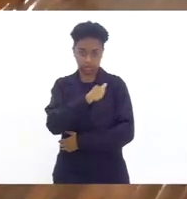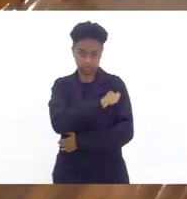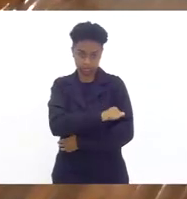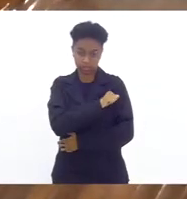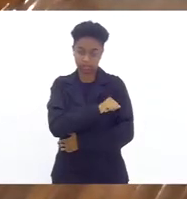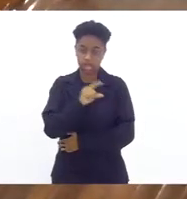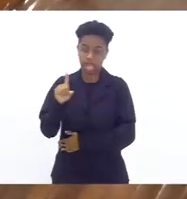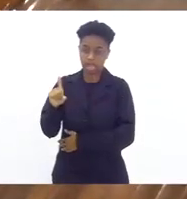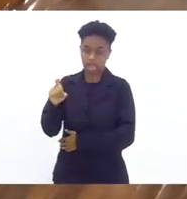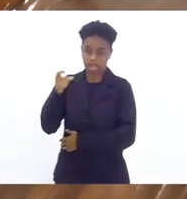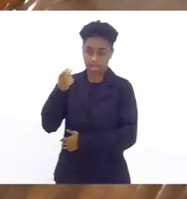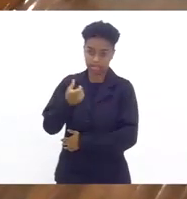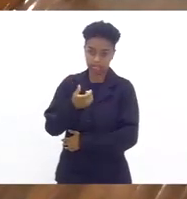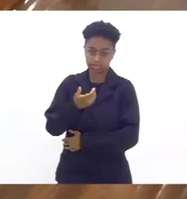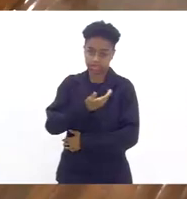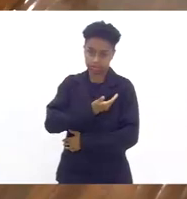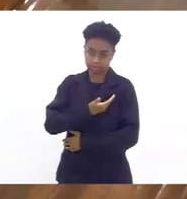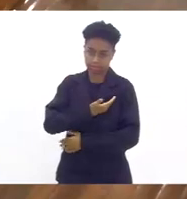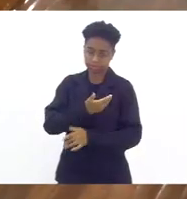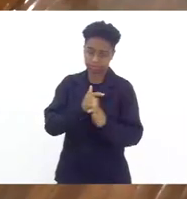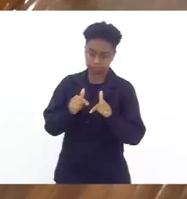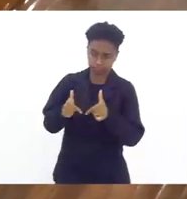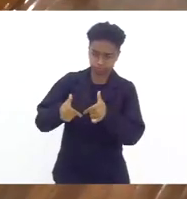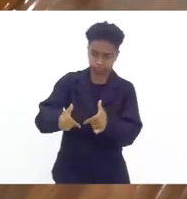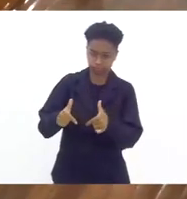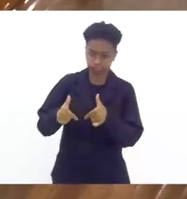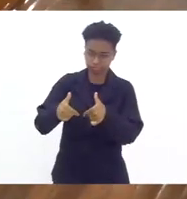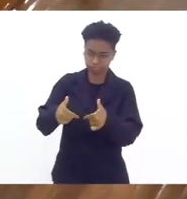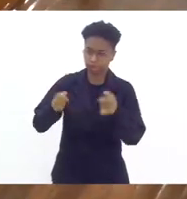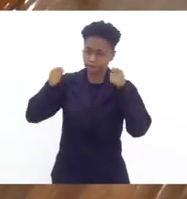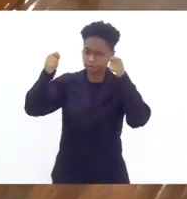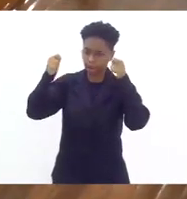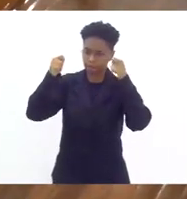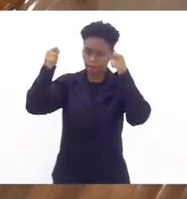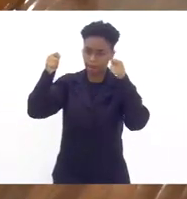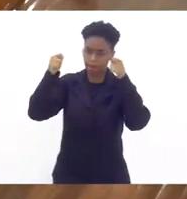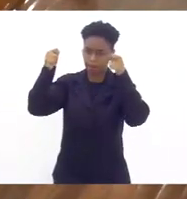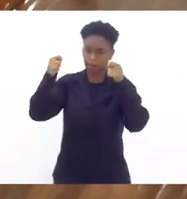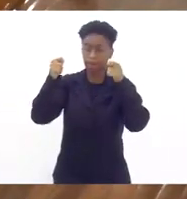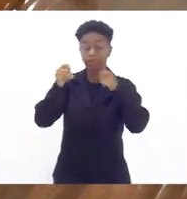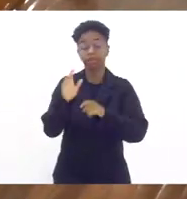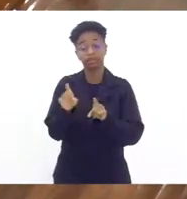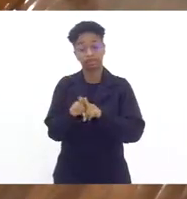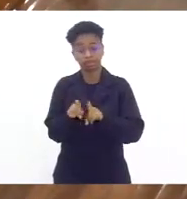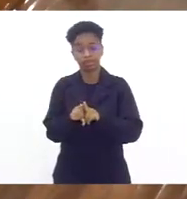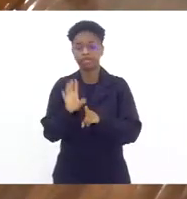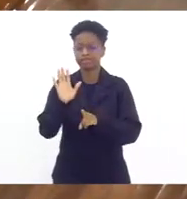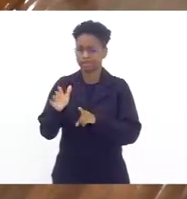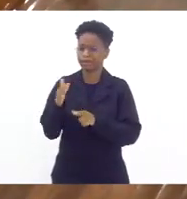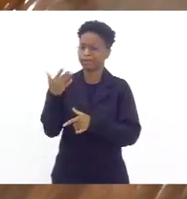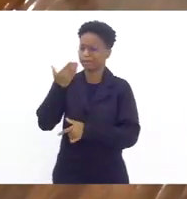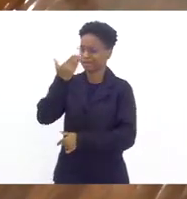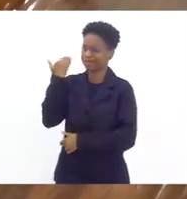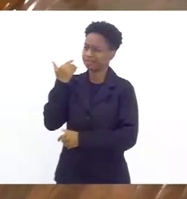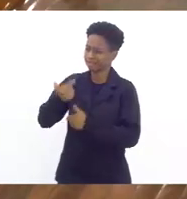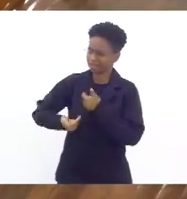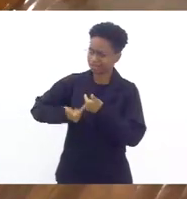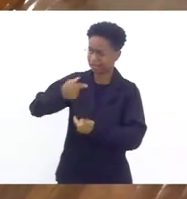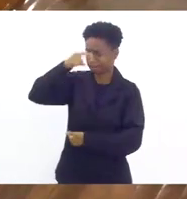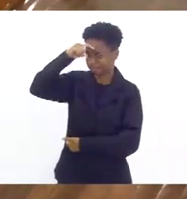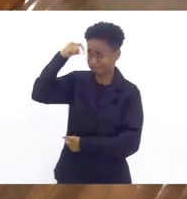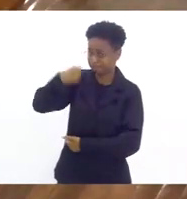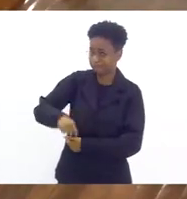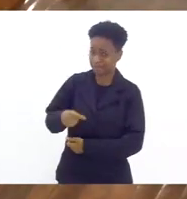companheira ativista militante já dava muito trabalho pois